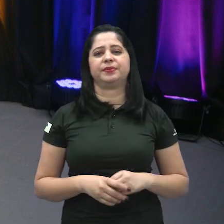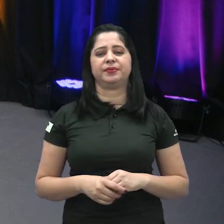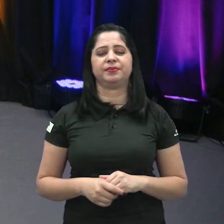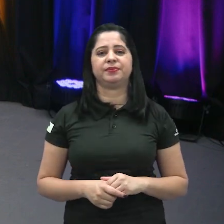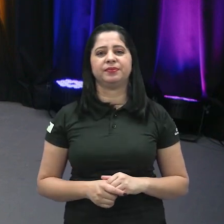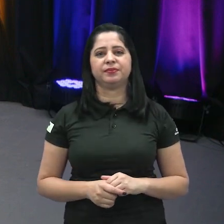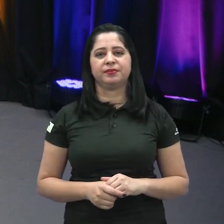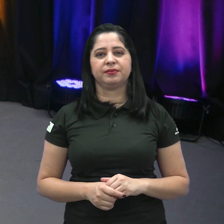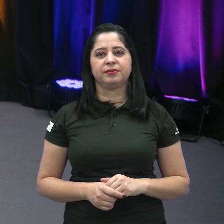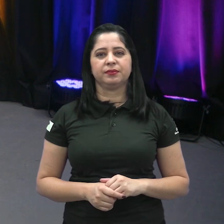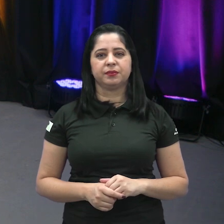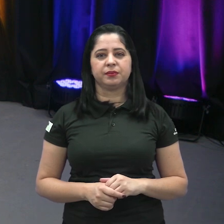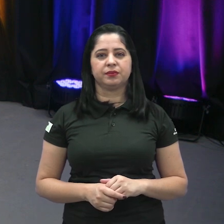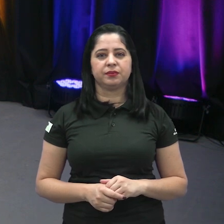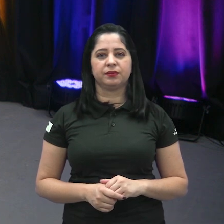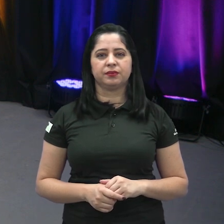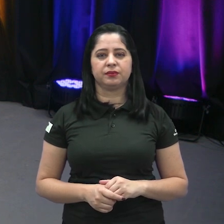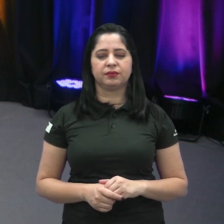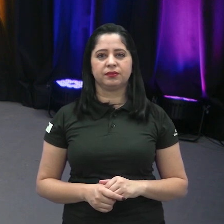Trouxe, troca.